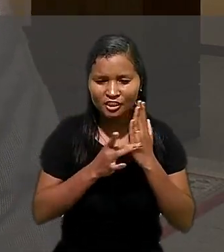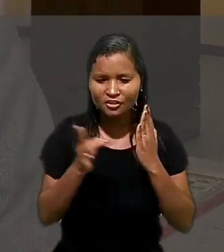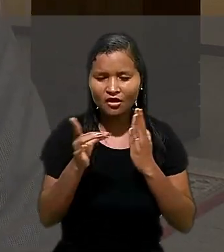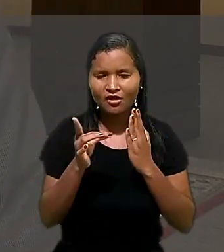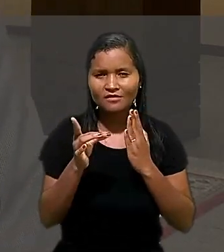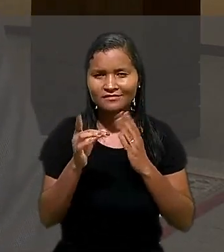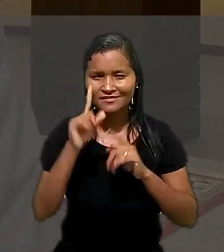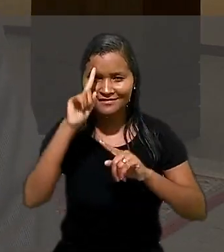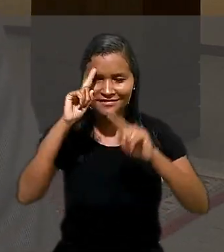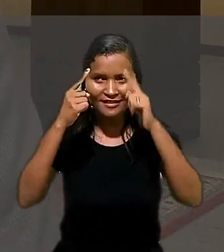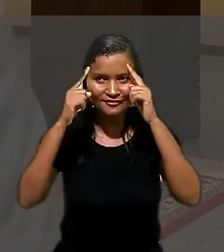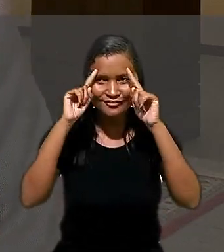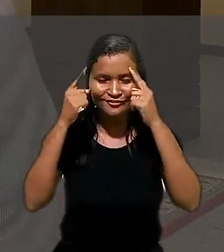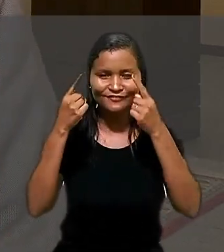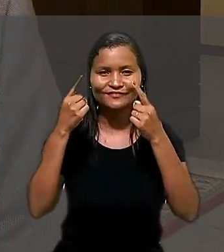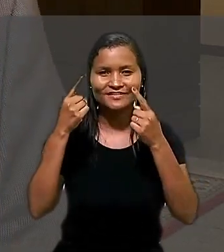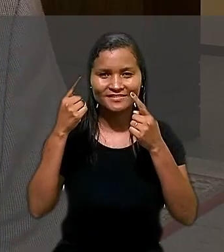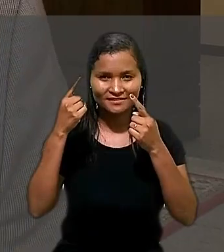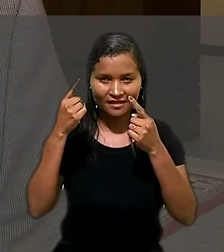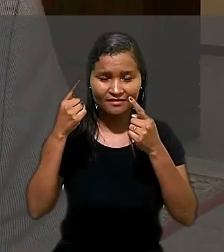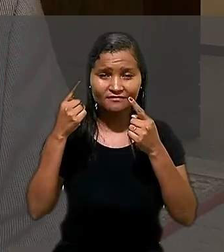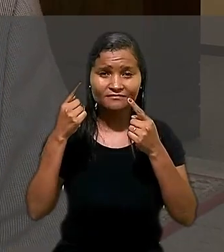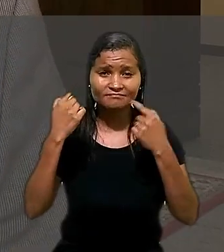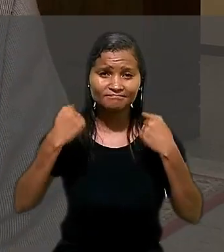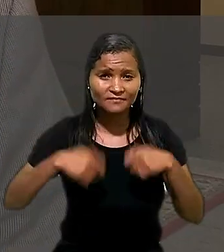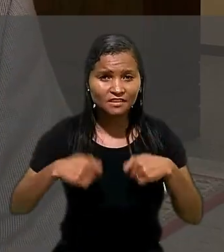talentosas, criativas e